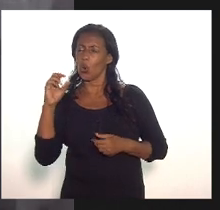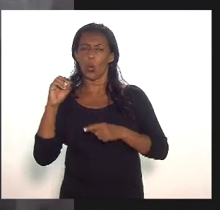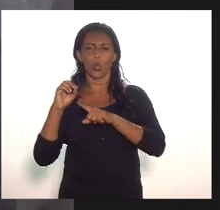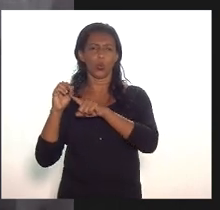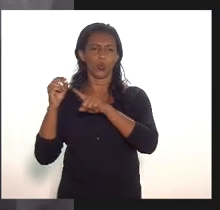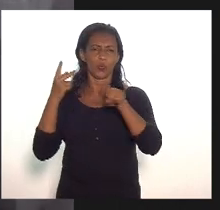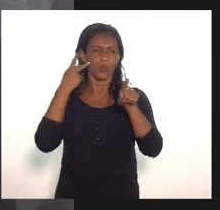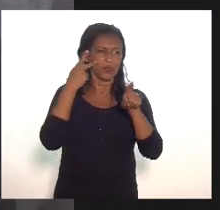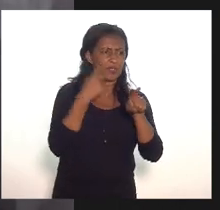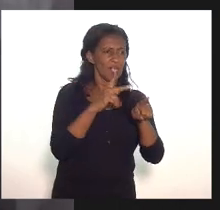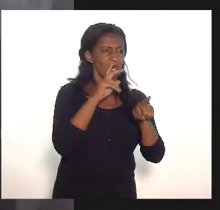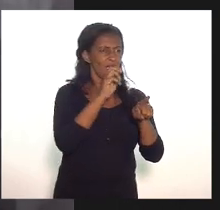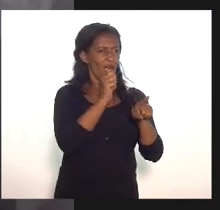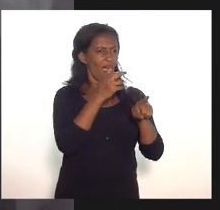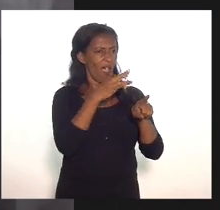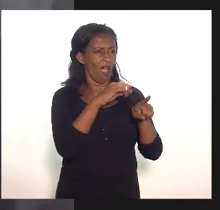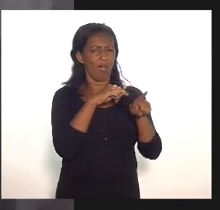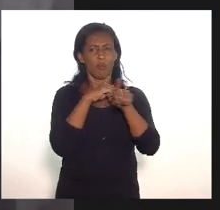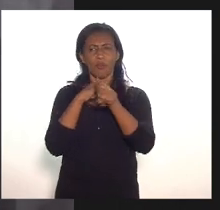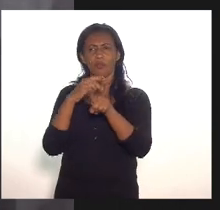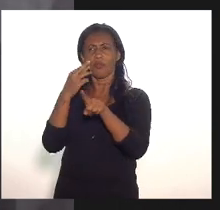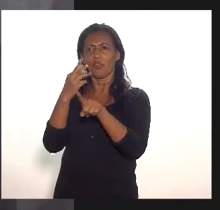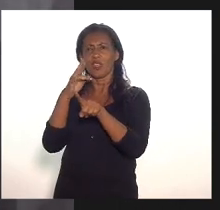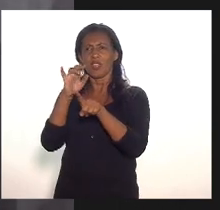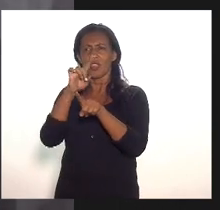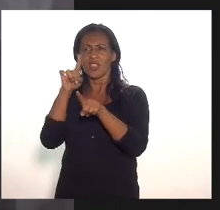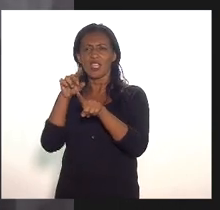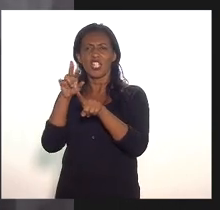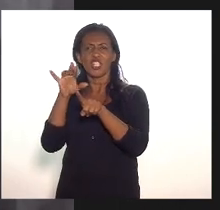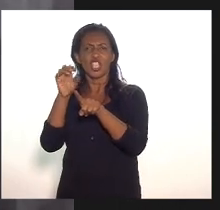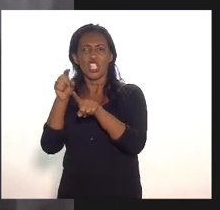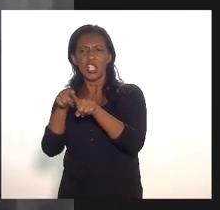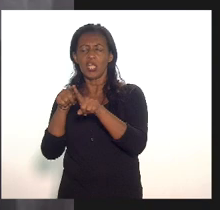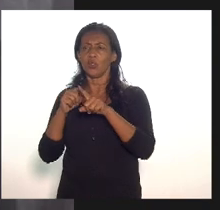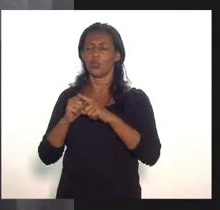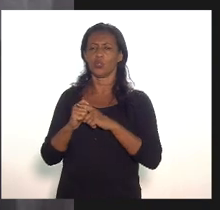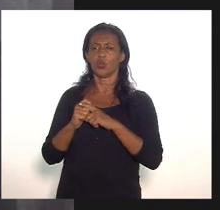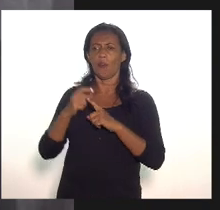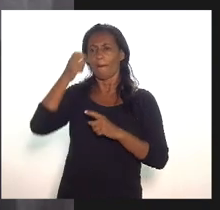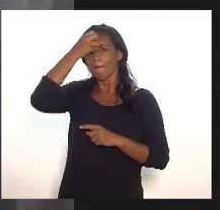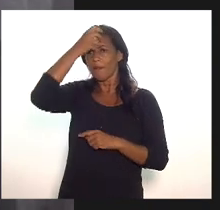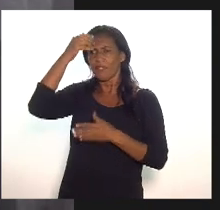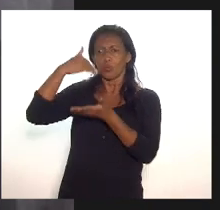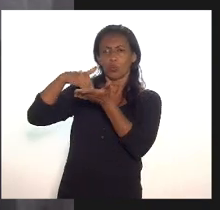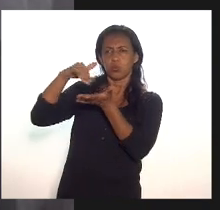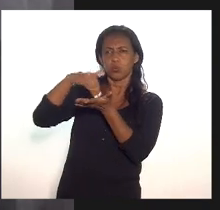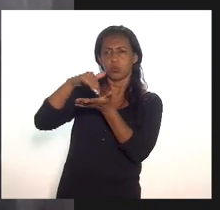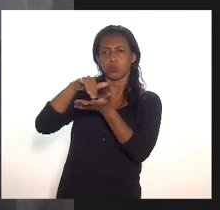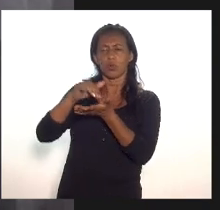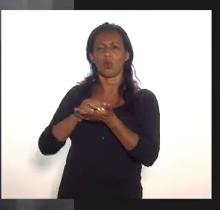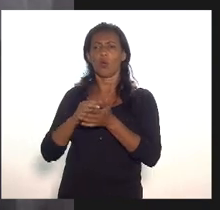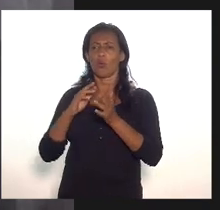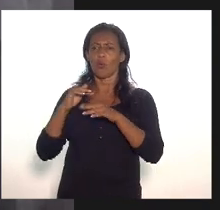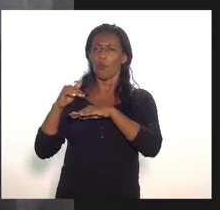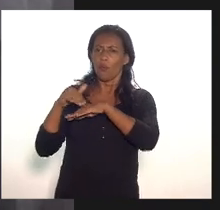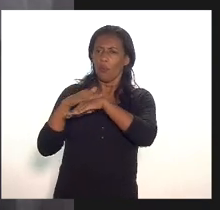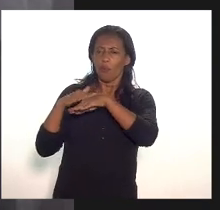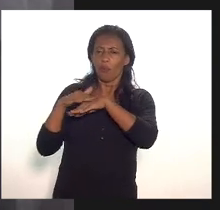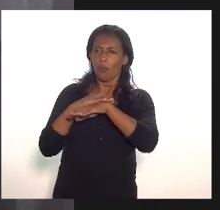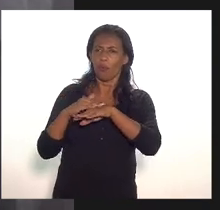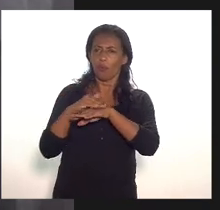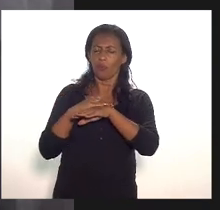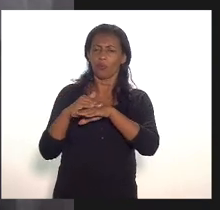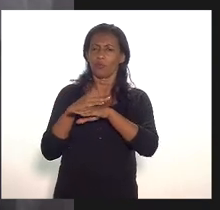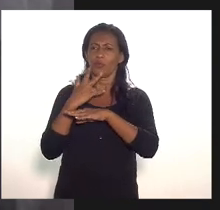Sapucaia, estive em Três Rios, tive uma conversa lá com o prefeito de Três Rios, com o secretário Bernardo, sobre